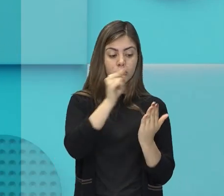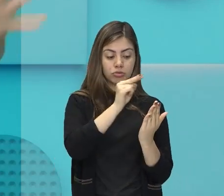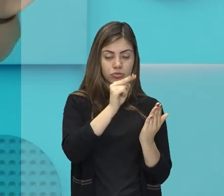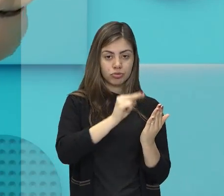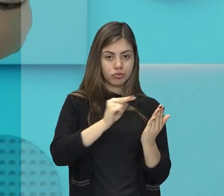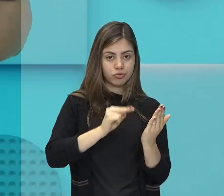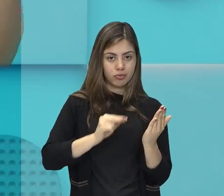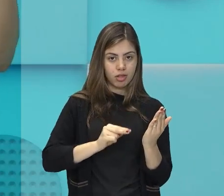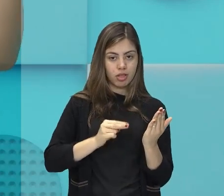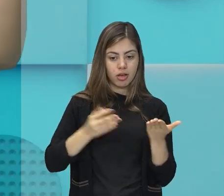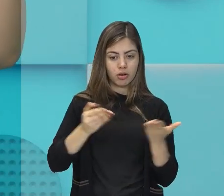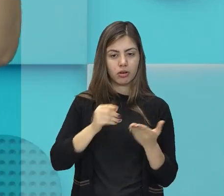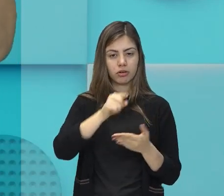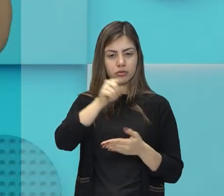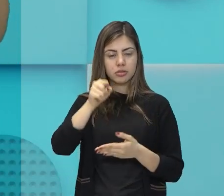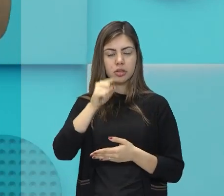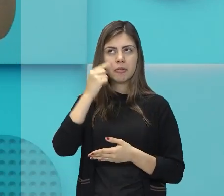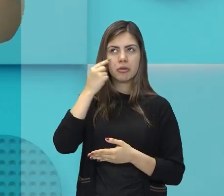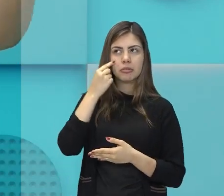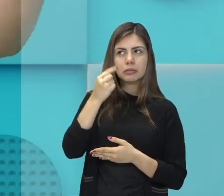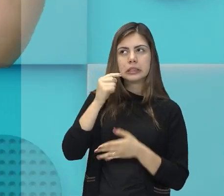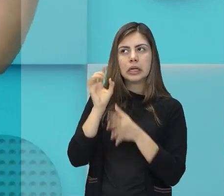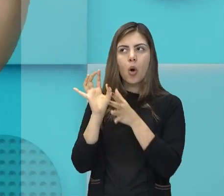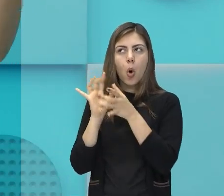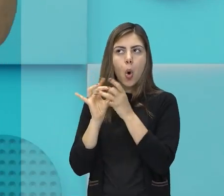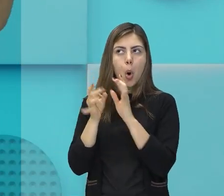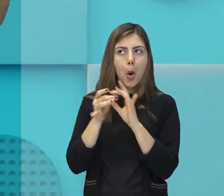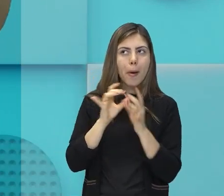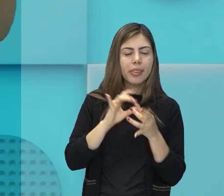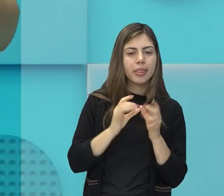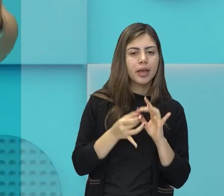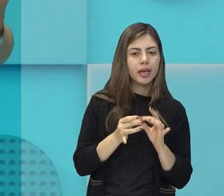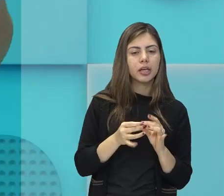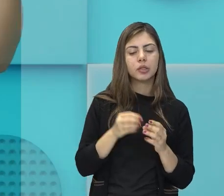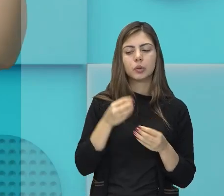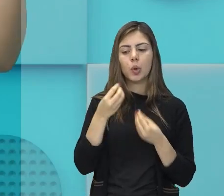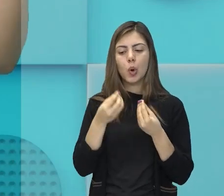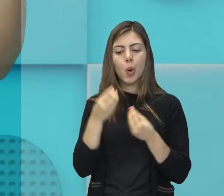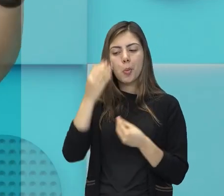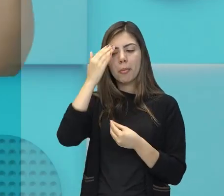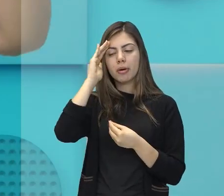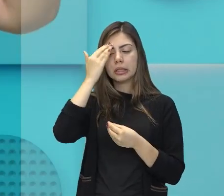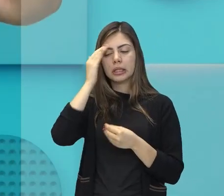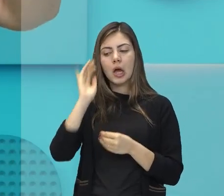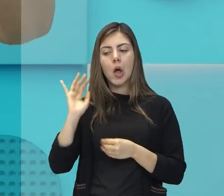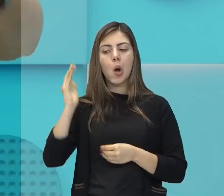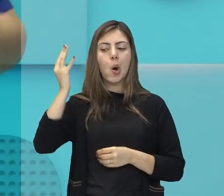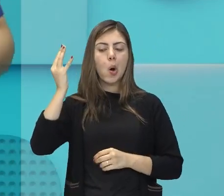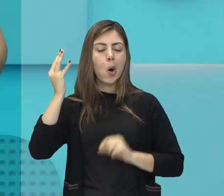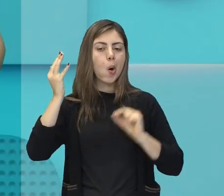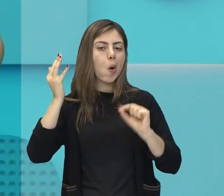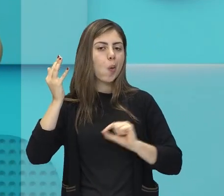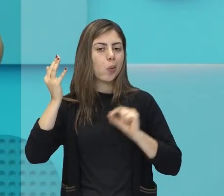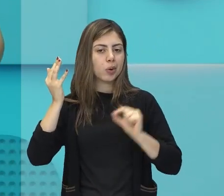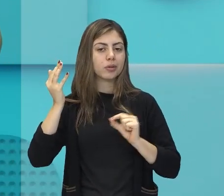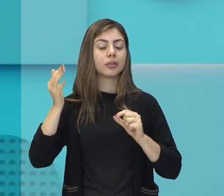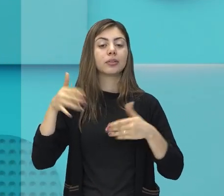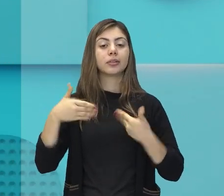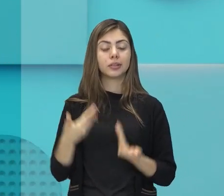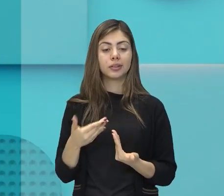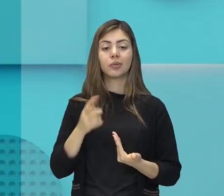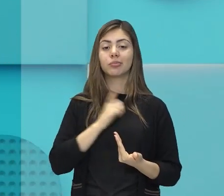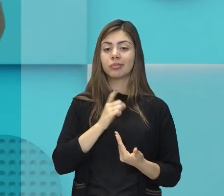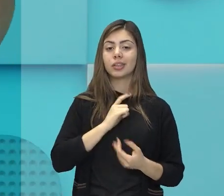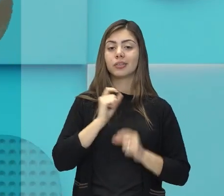nós iremos fazer, vocês vão tendo o contexto, né? O entendimento do fato noticiado que gerou